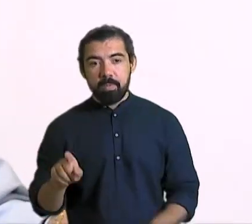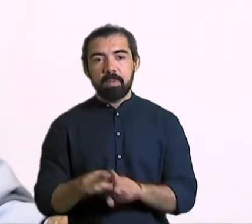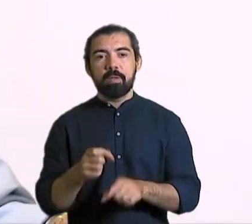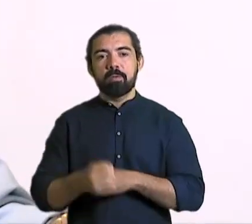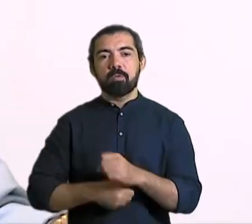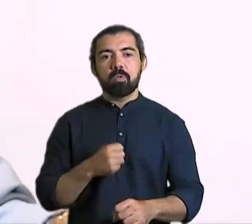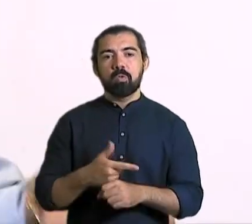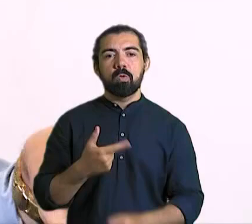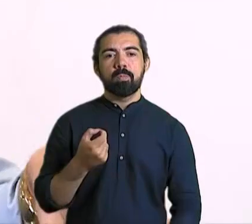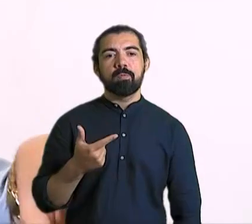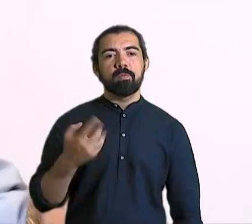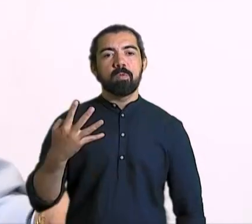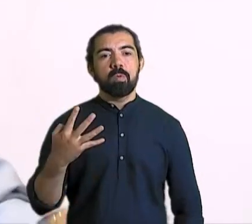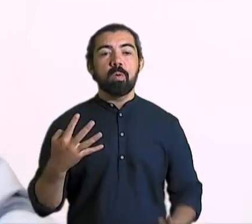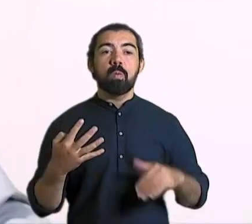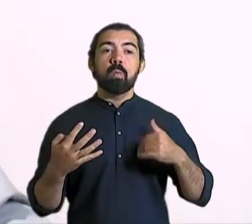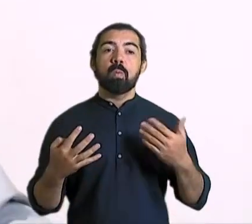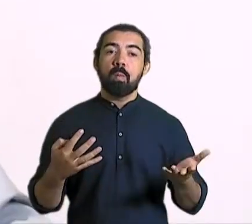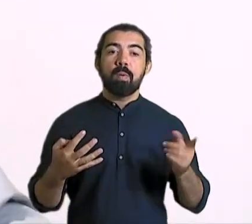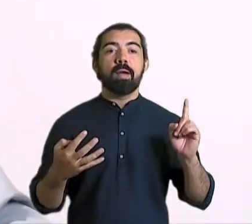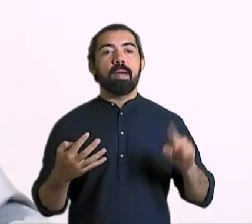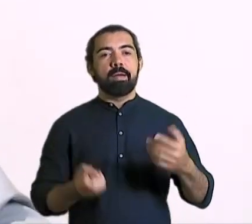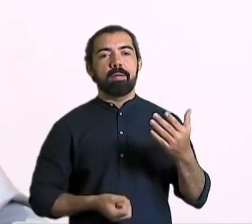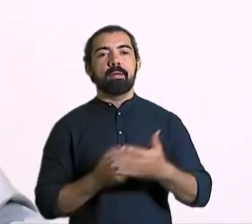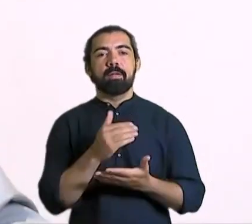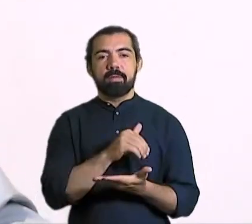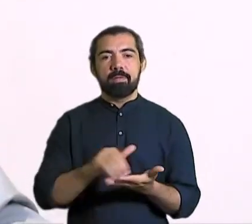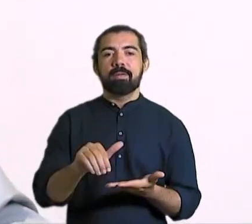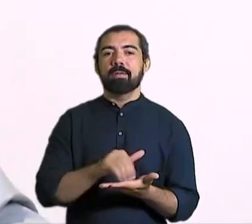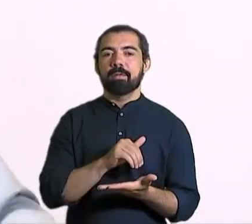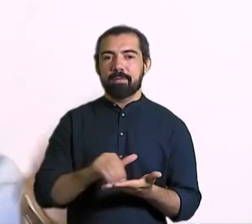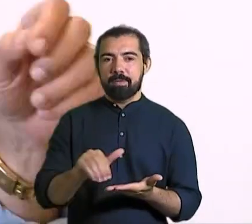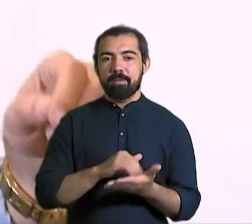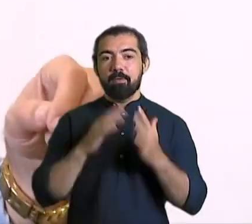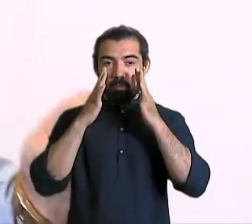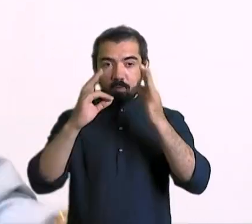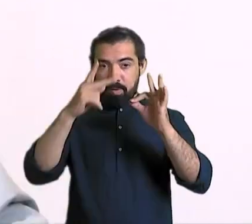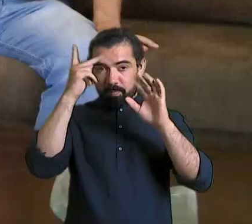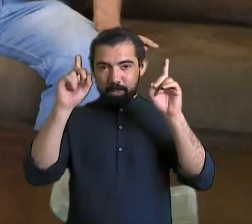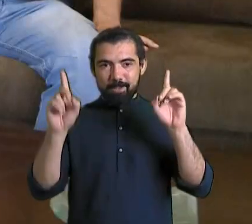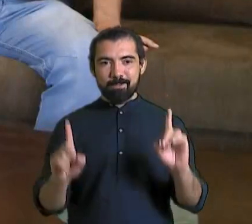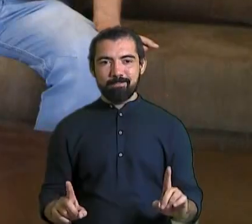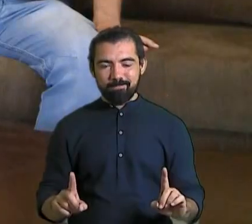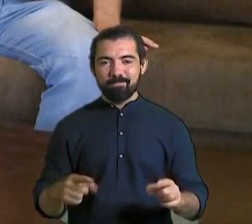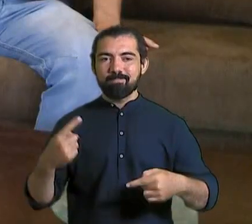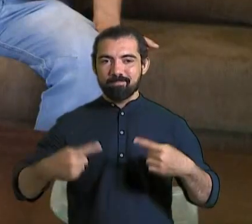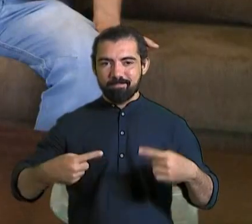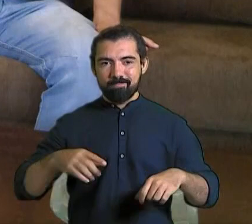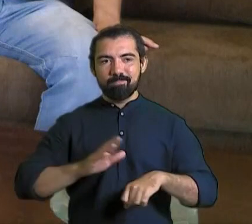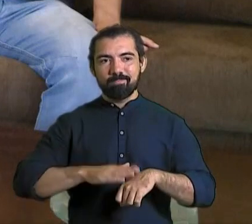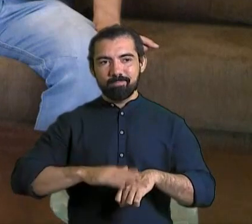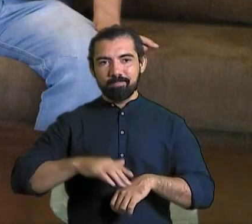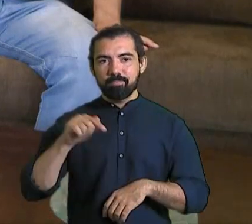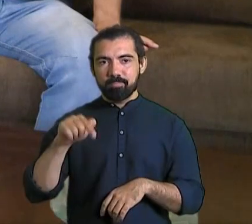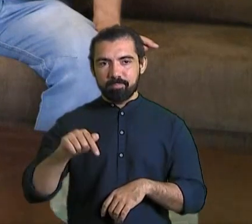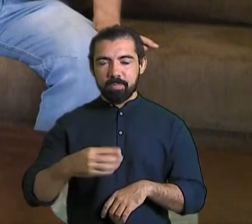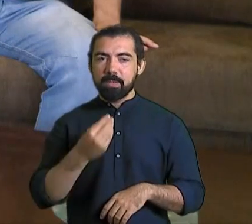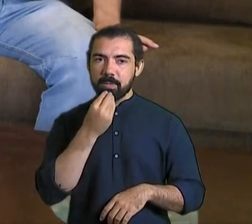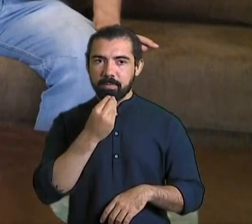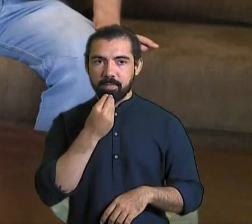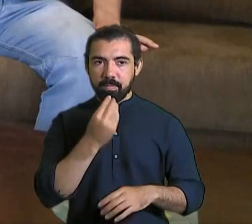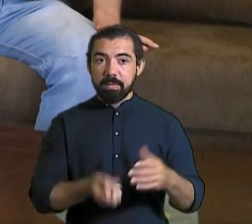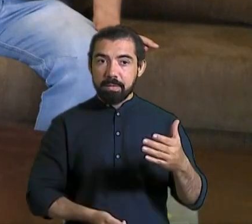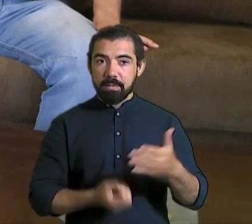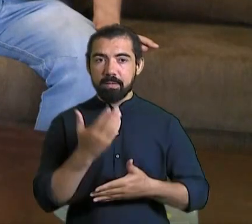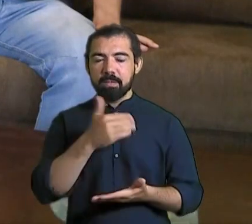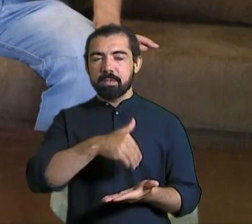2024 era realmente a criação de uma secretaria, né, para tratar da política da pessoa com deficiência. Isso, a criação